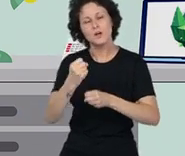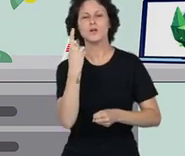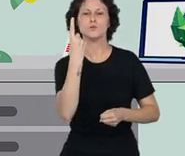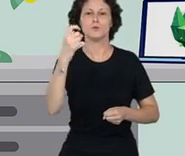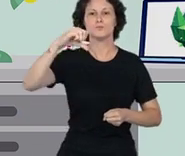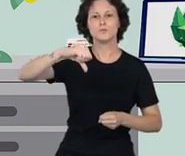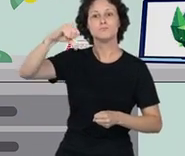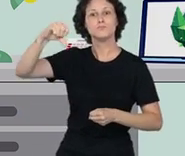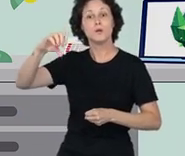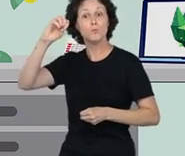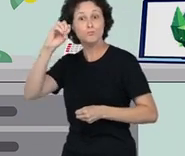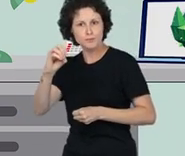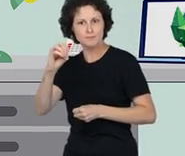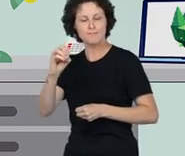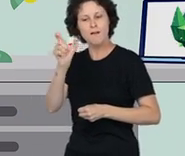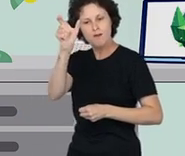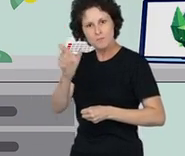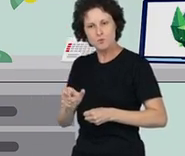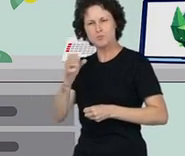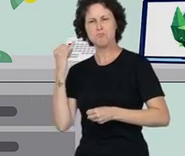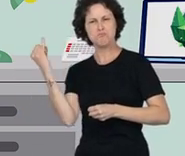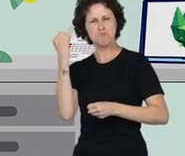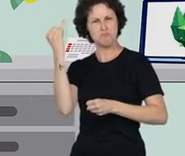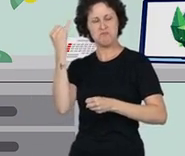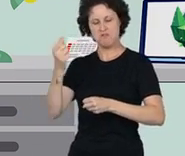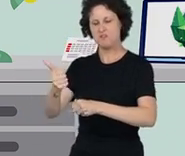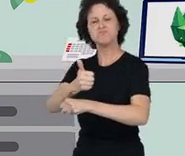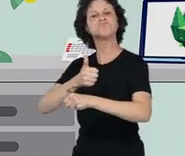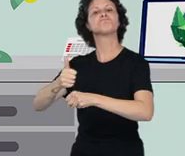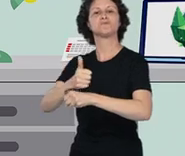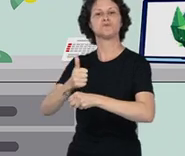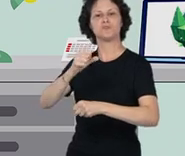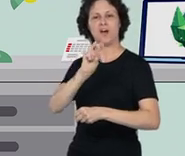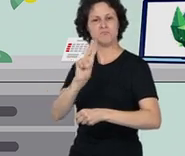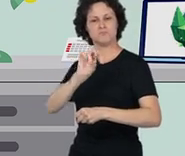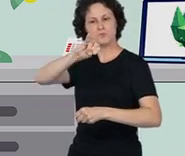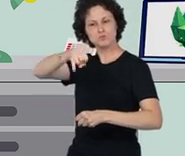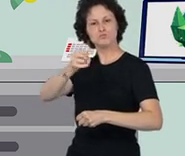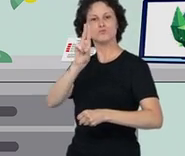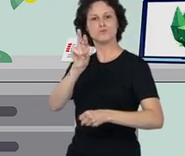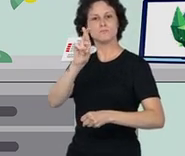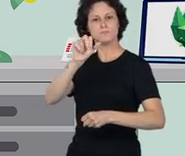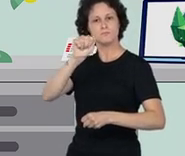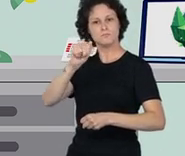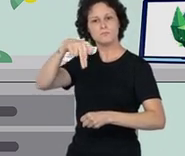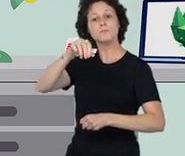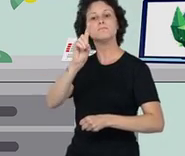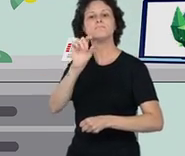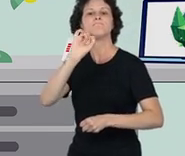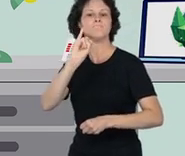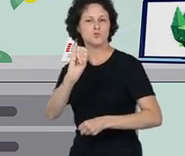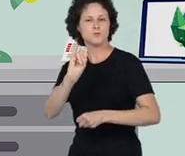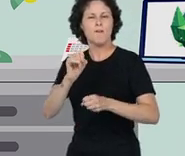de 1990, com a classificação do professor Jurandir Ross. Ele estudou anotações de geógrafos e classificou o